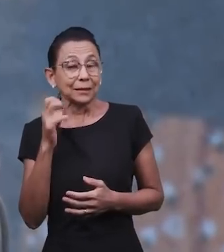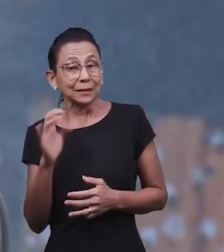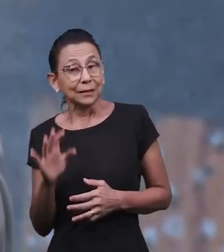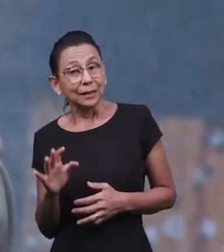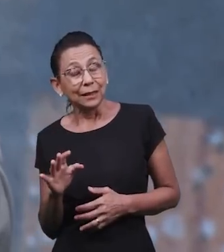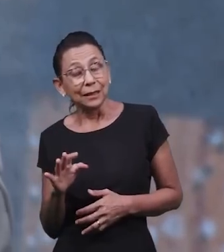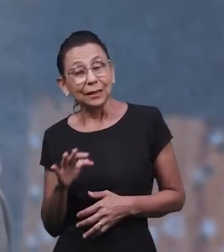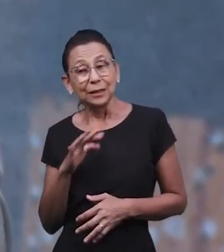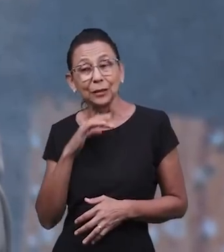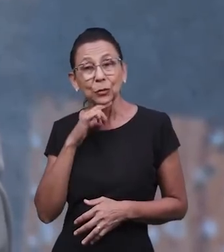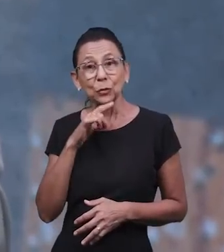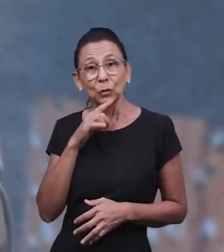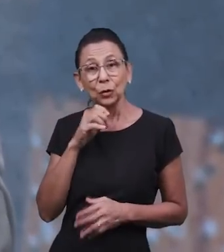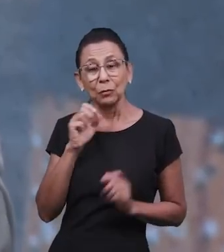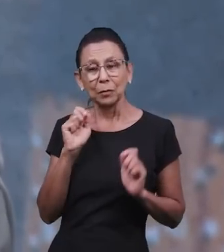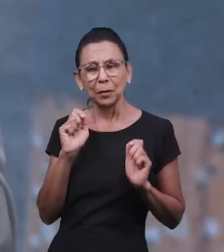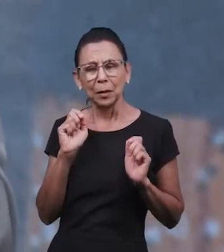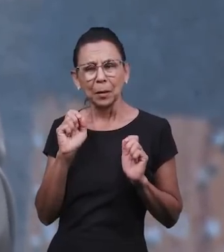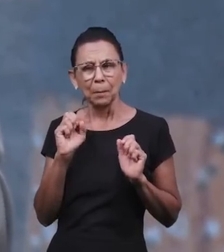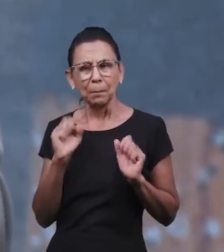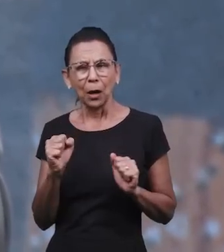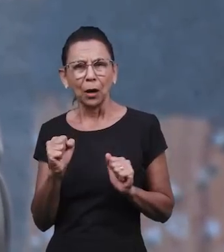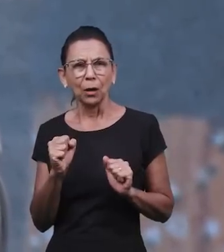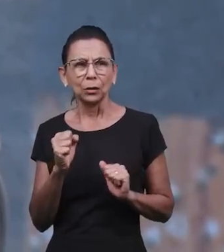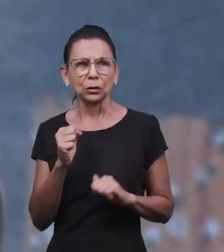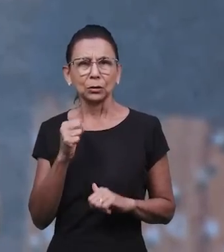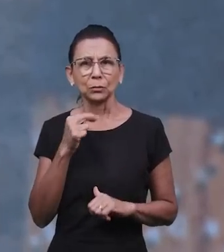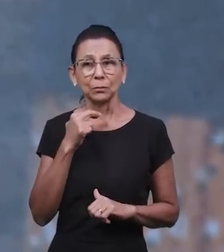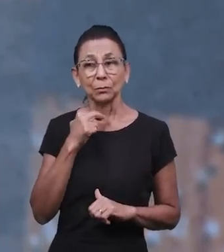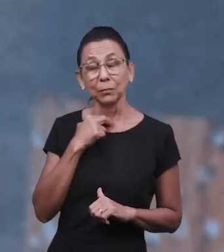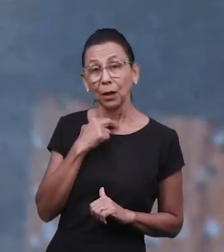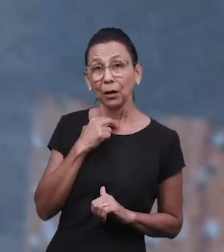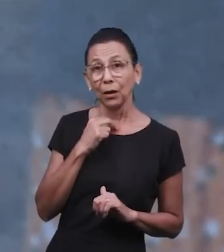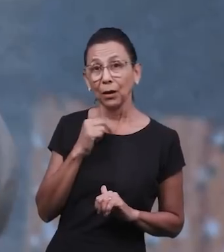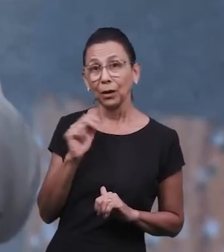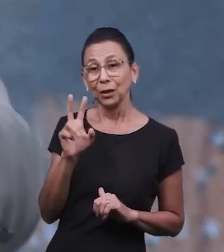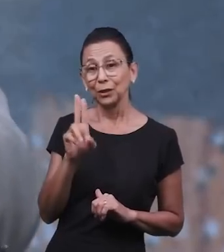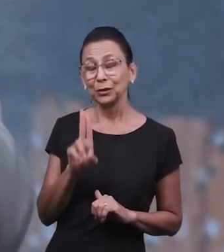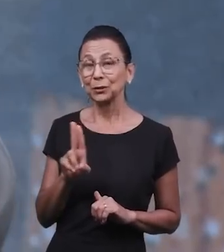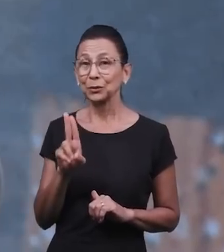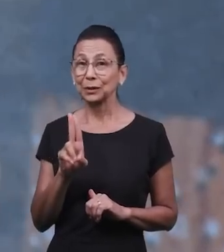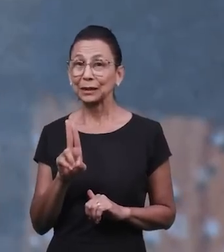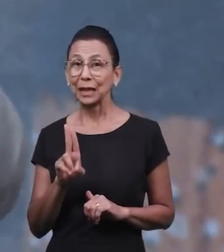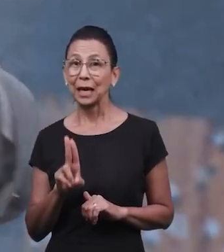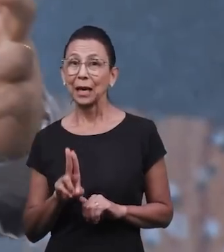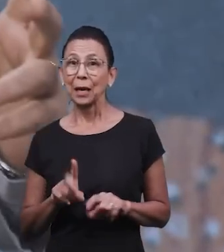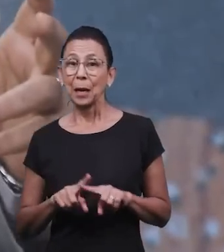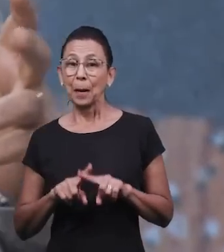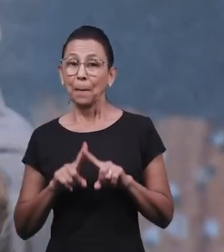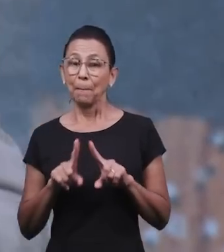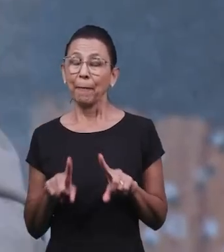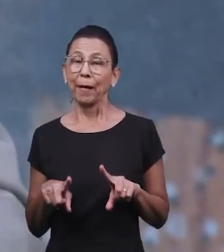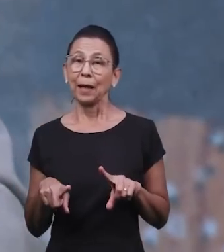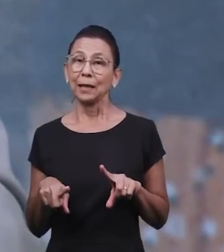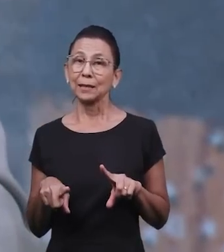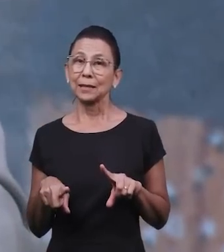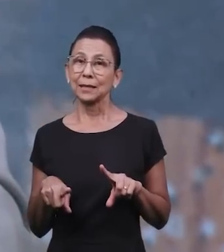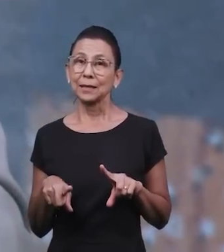né, quase que com o objetivo de garantir o endereço, né, @Rádio Manaim,